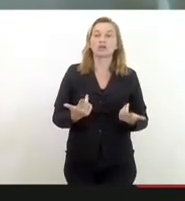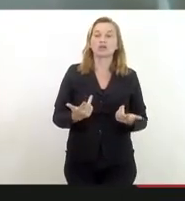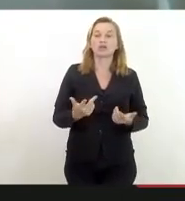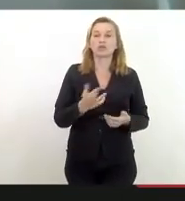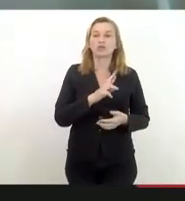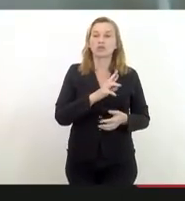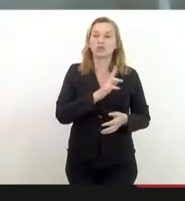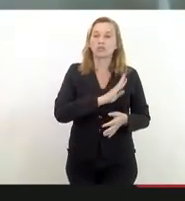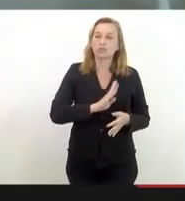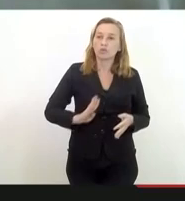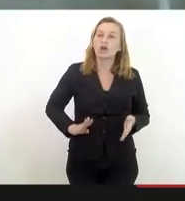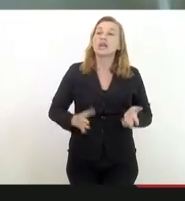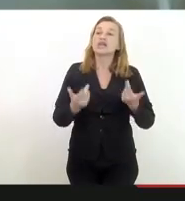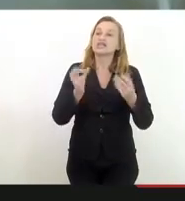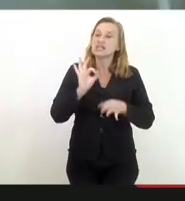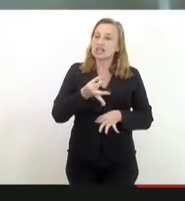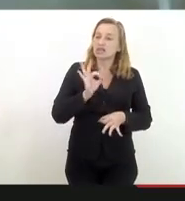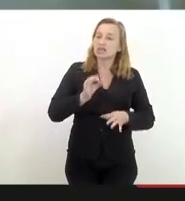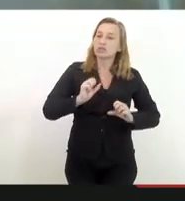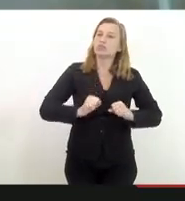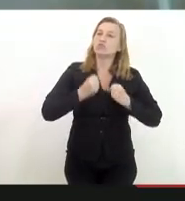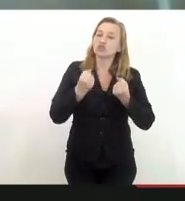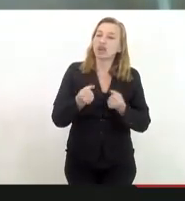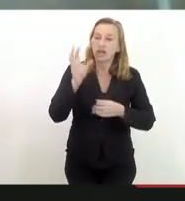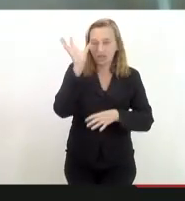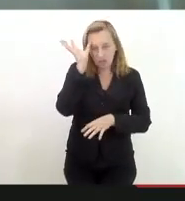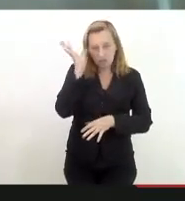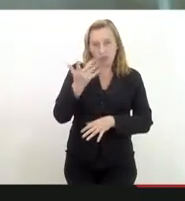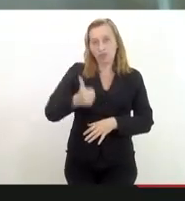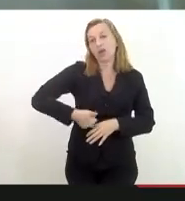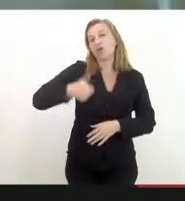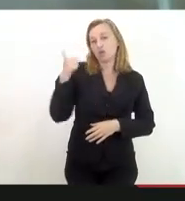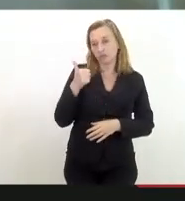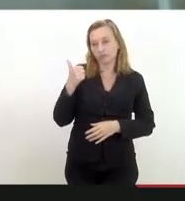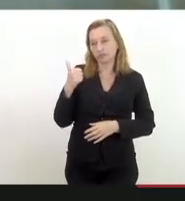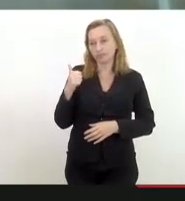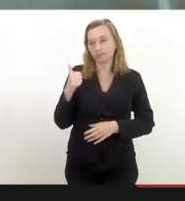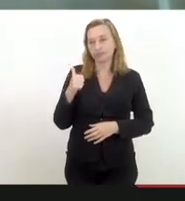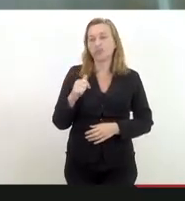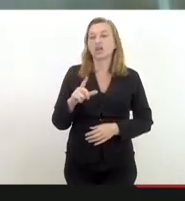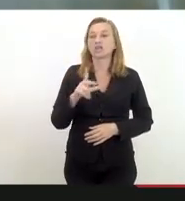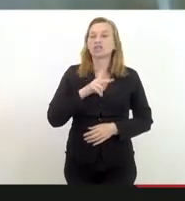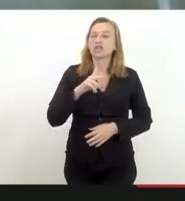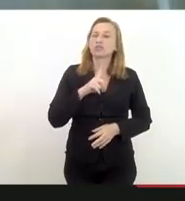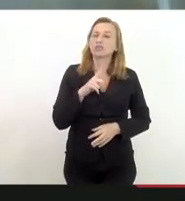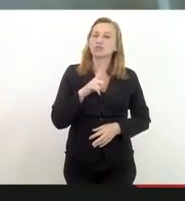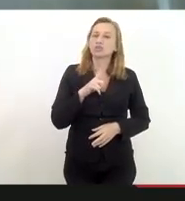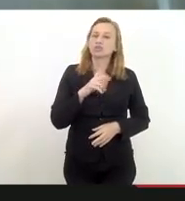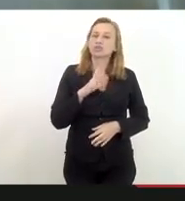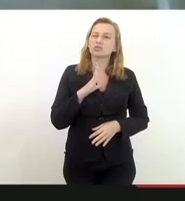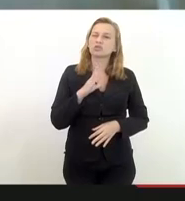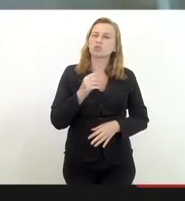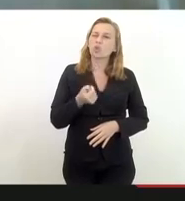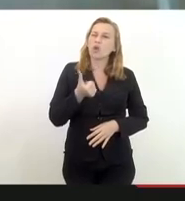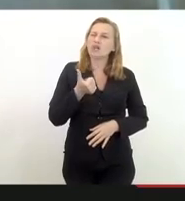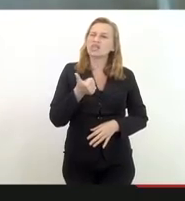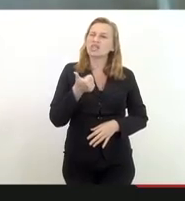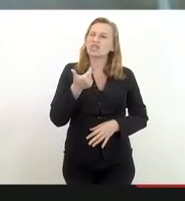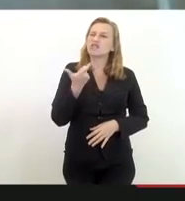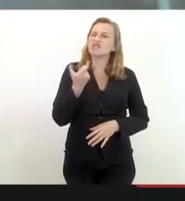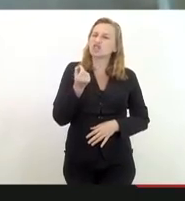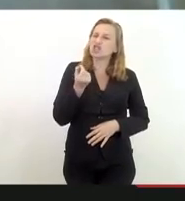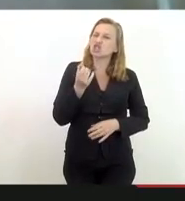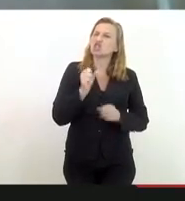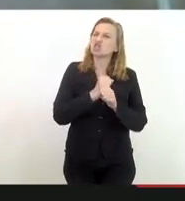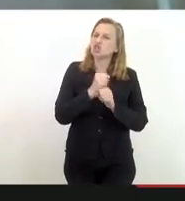forma, buscasse resolver isso da melhor forma possível. Nós temos aí mais de quase 20 anos